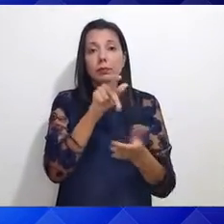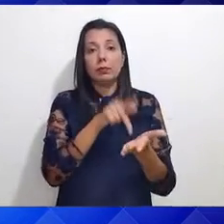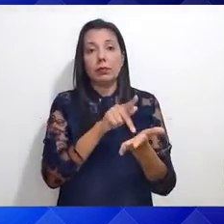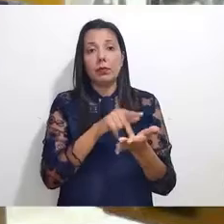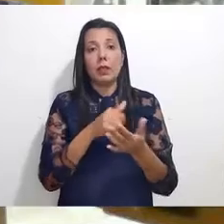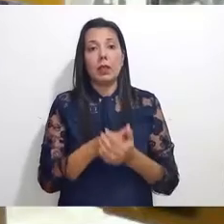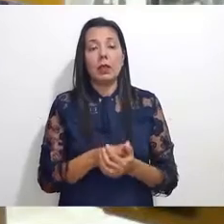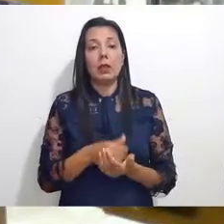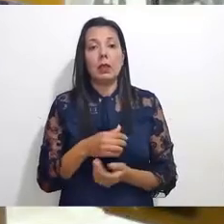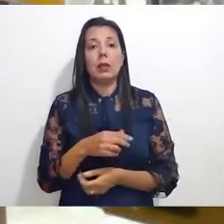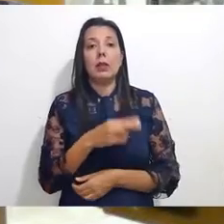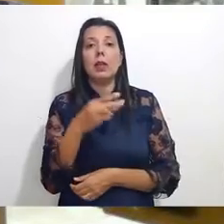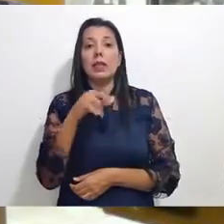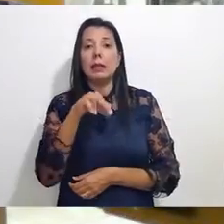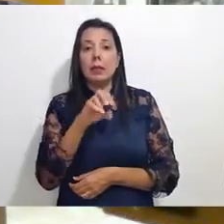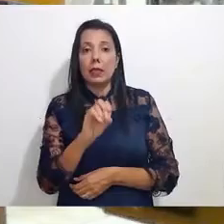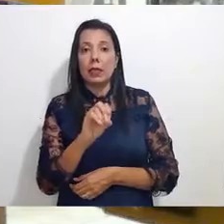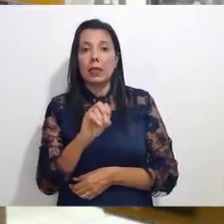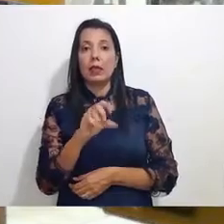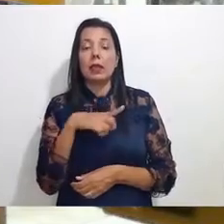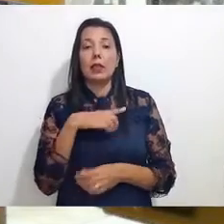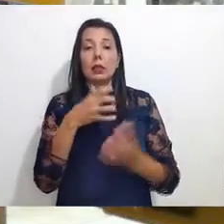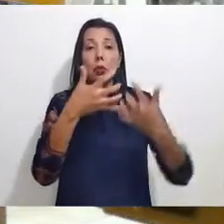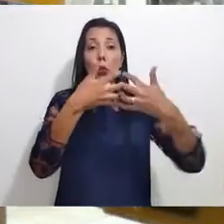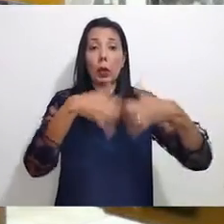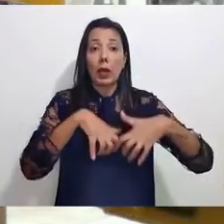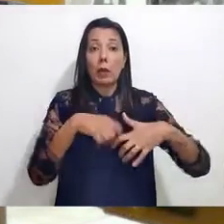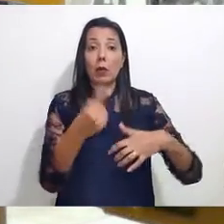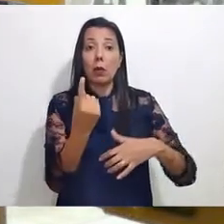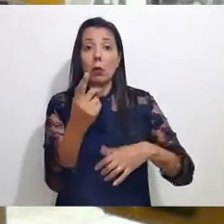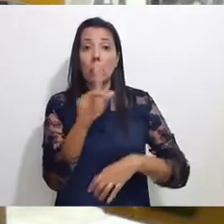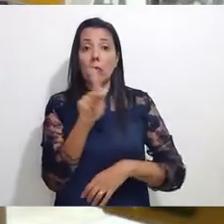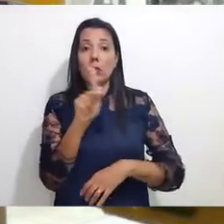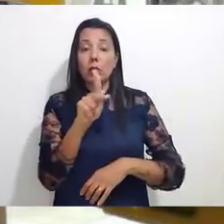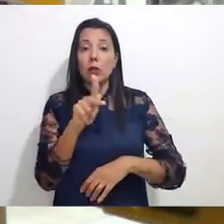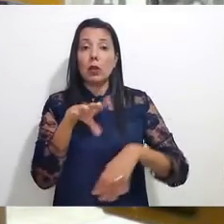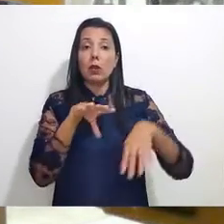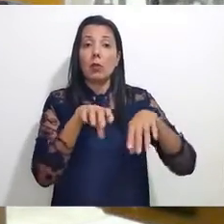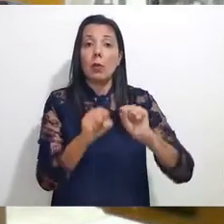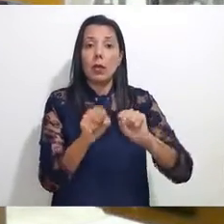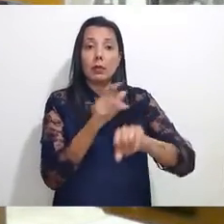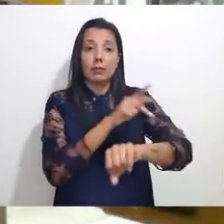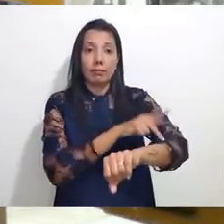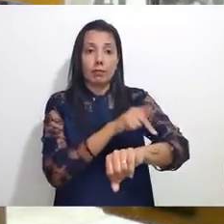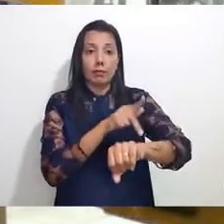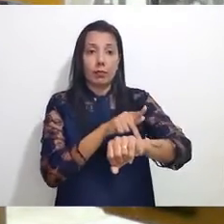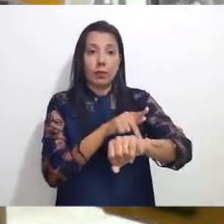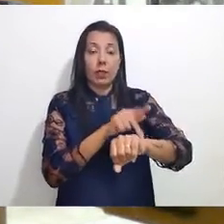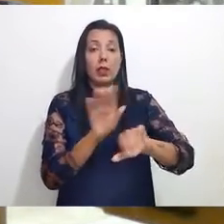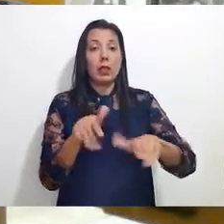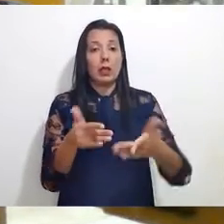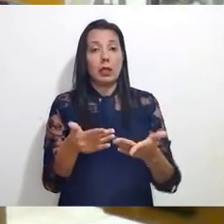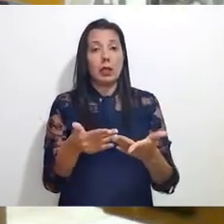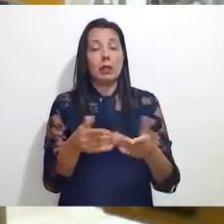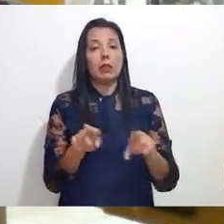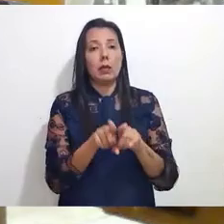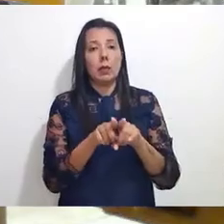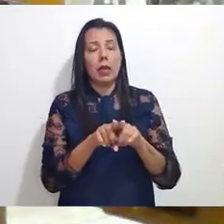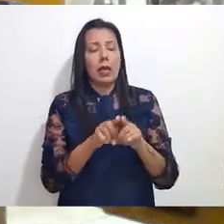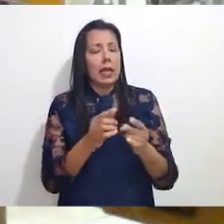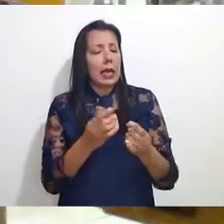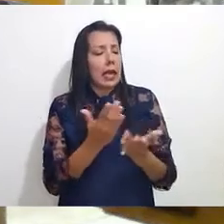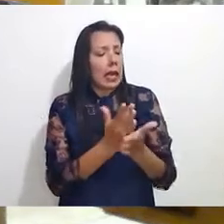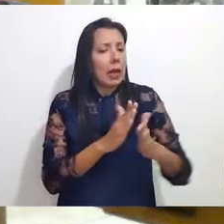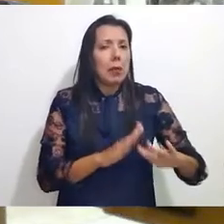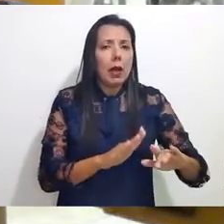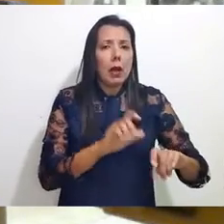Gama 1, sou professora formada em pedagogia. E assim, combater o abuso sexual é como o lema já diz, é